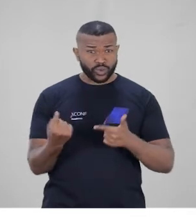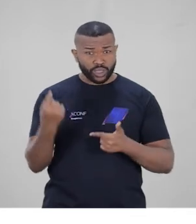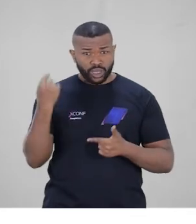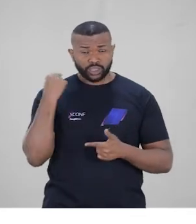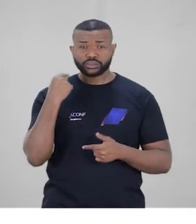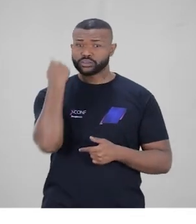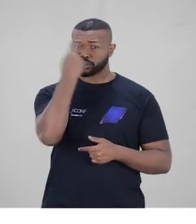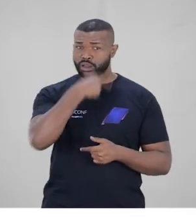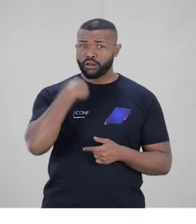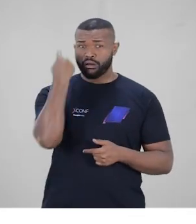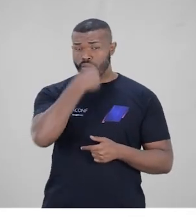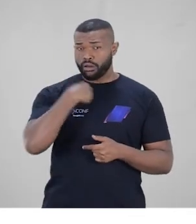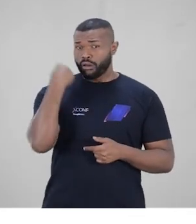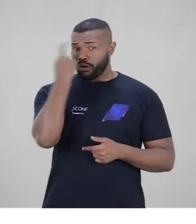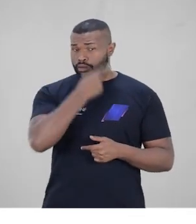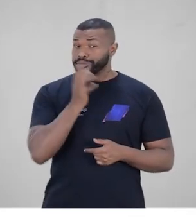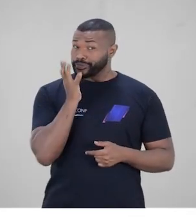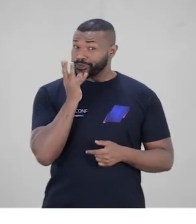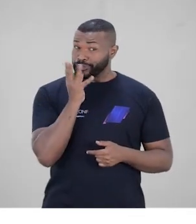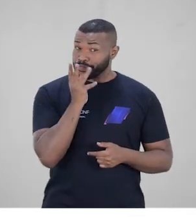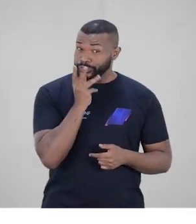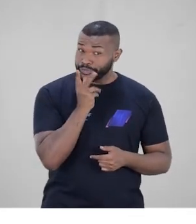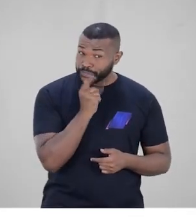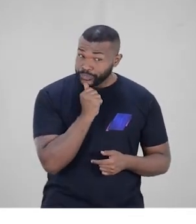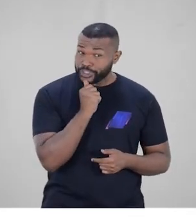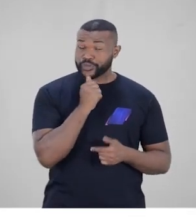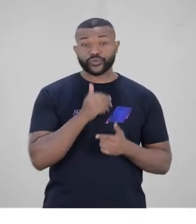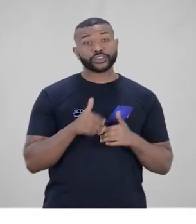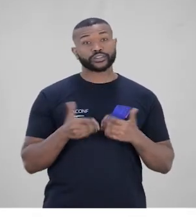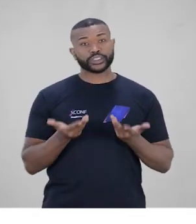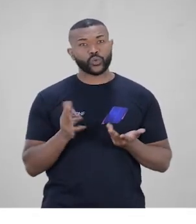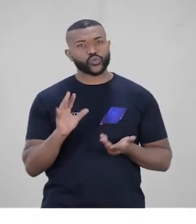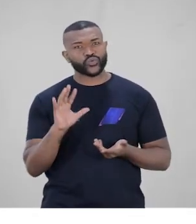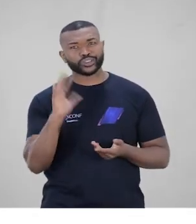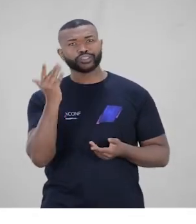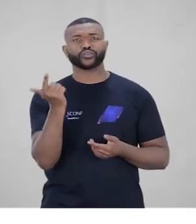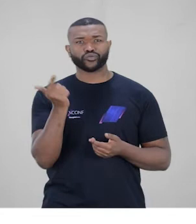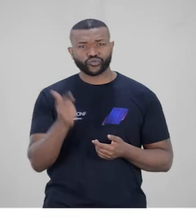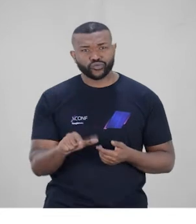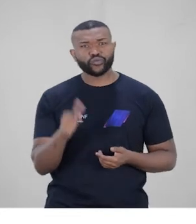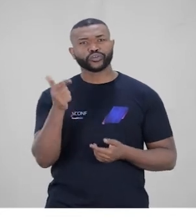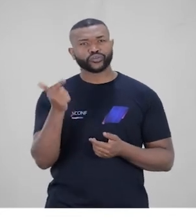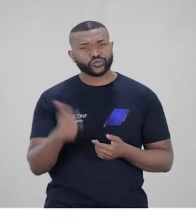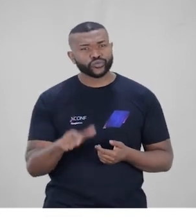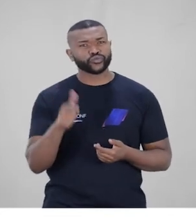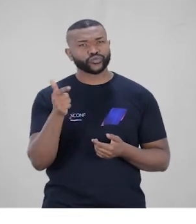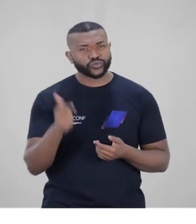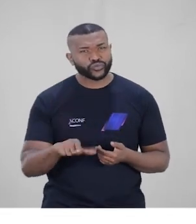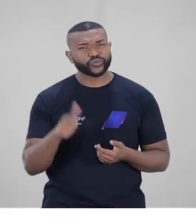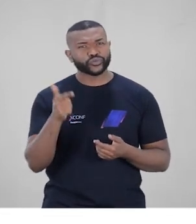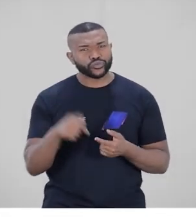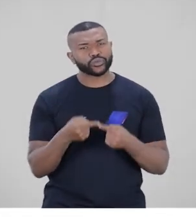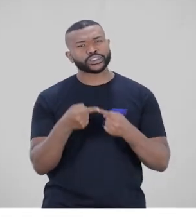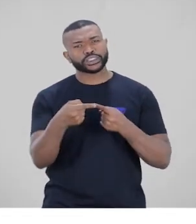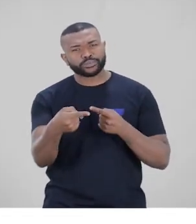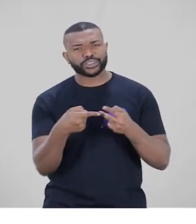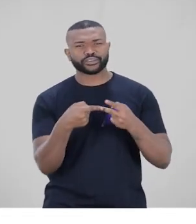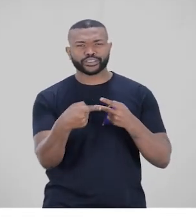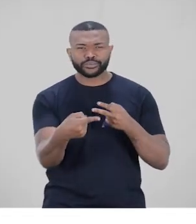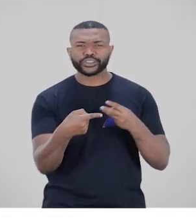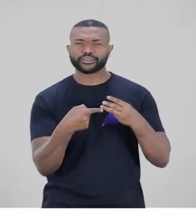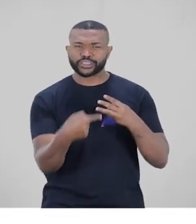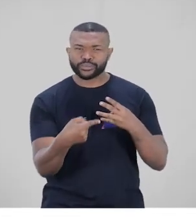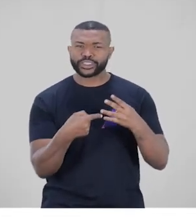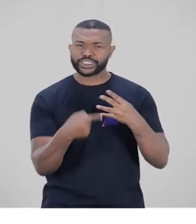levava várias horas e era uma tarefa que acontecia de forma repetida. E toda